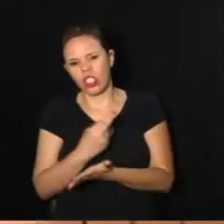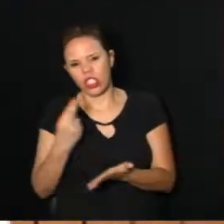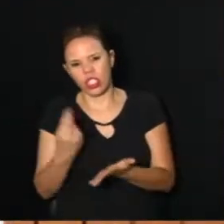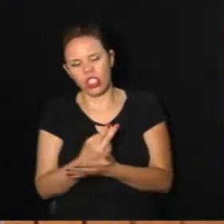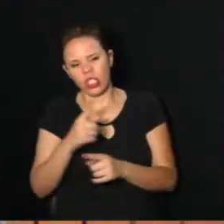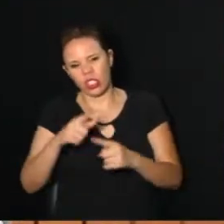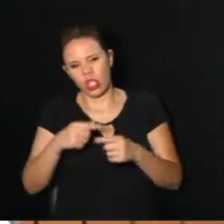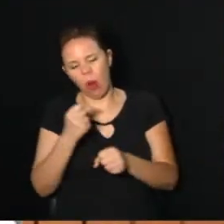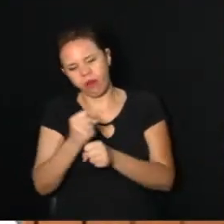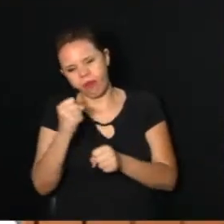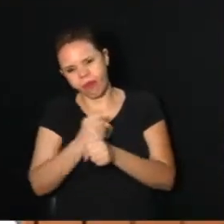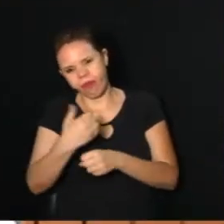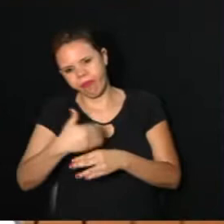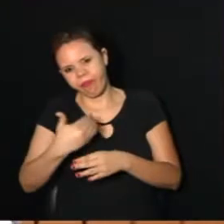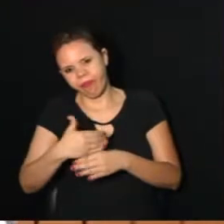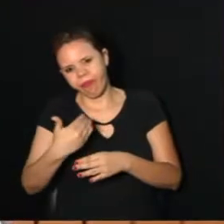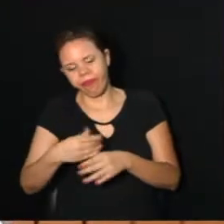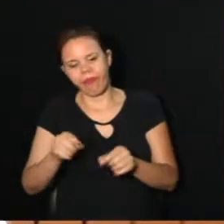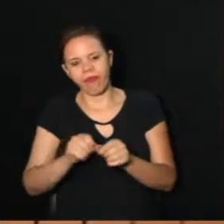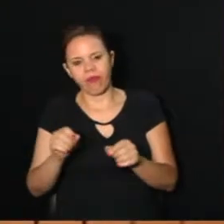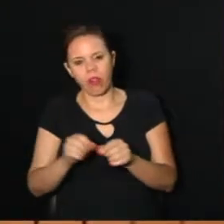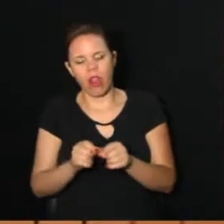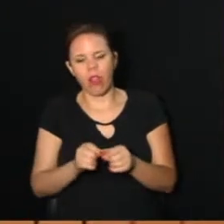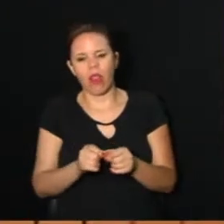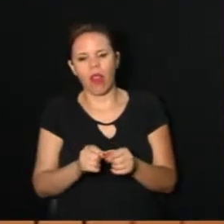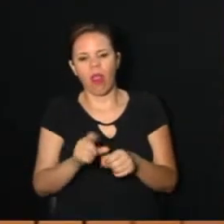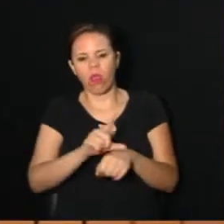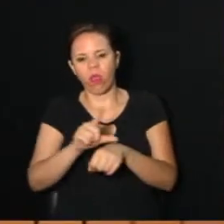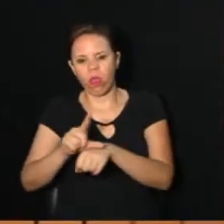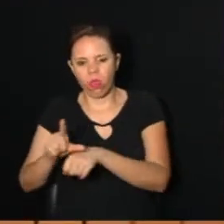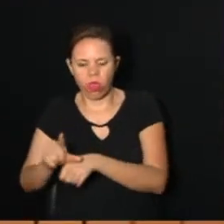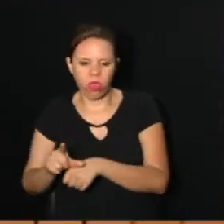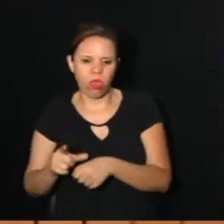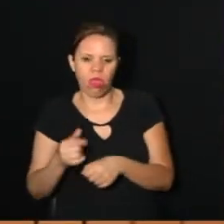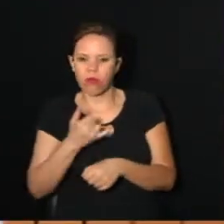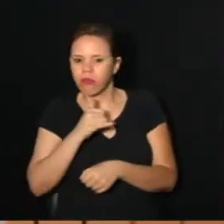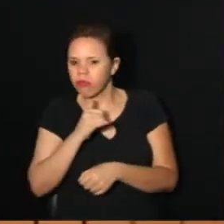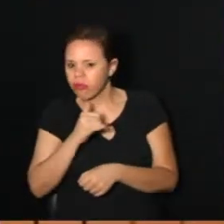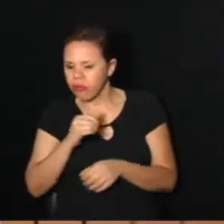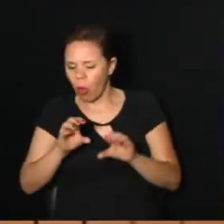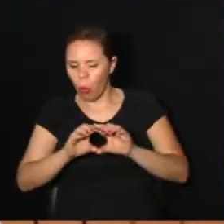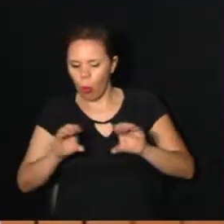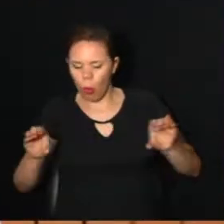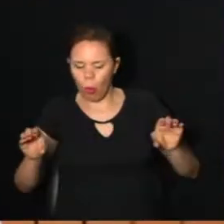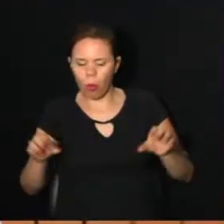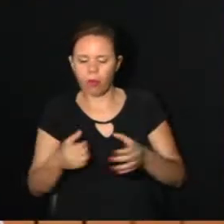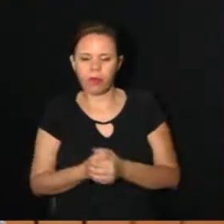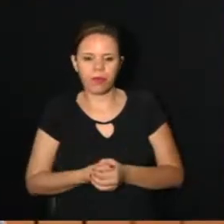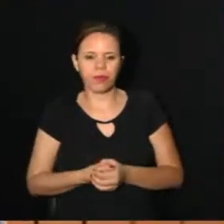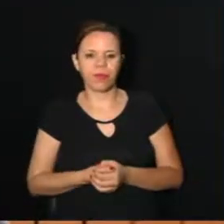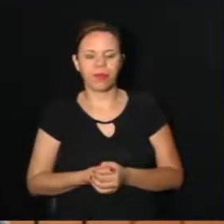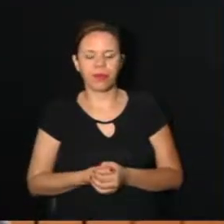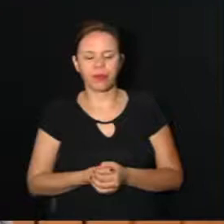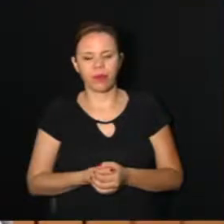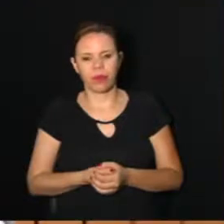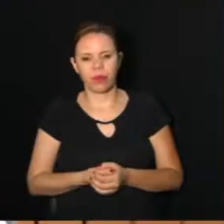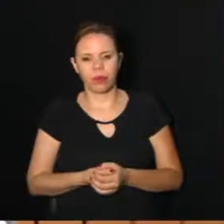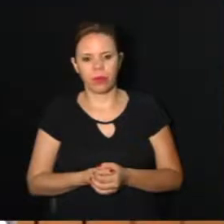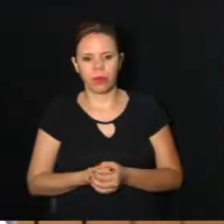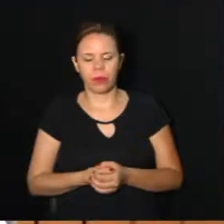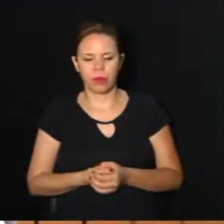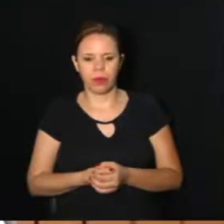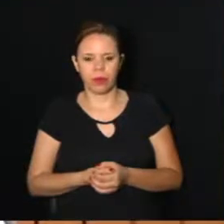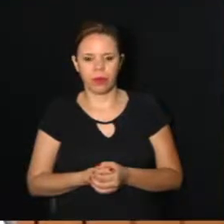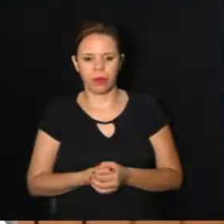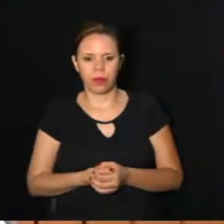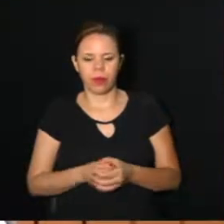de construção, comércio varejista de materiais hidráulicos, elétricos, pulando mais um pouco, comércio varejista